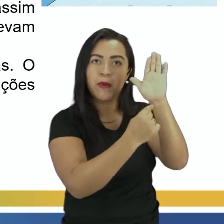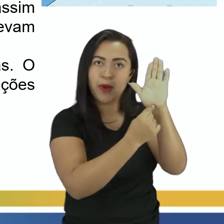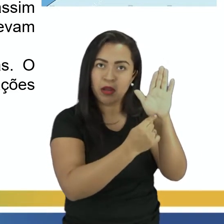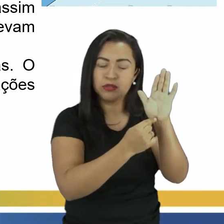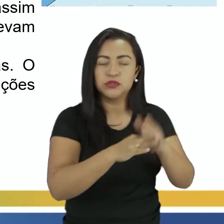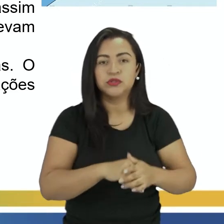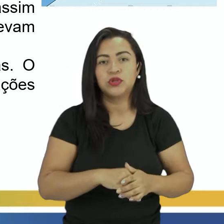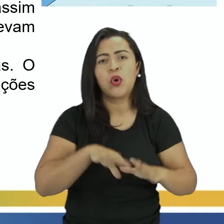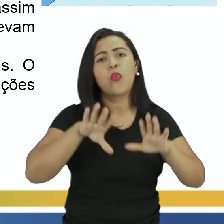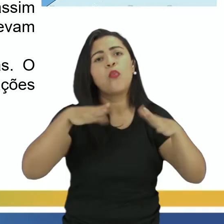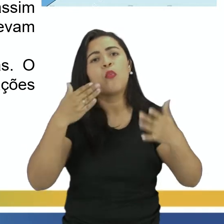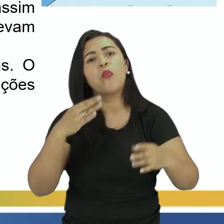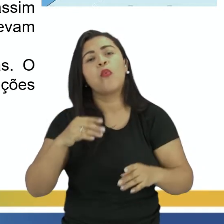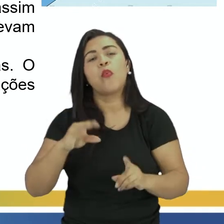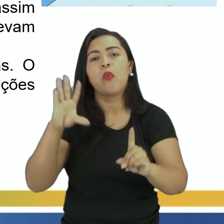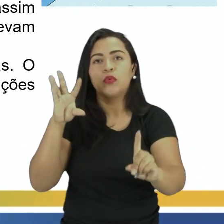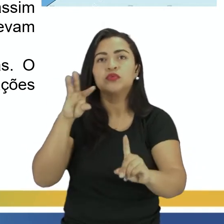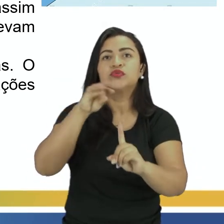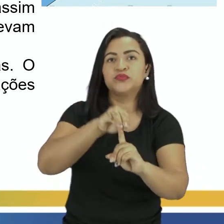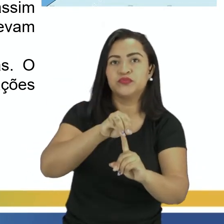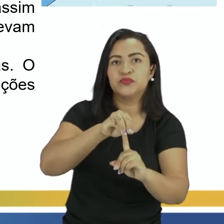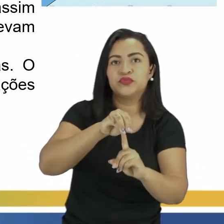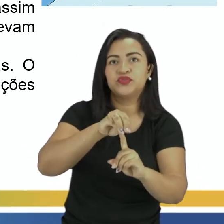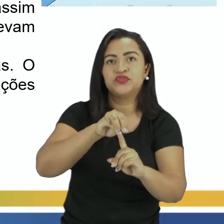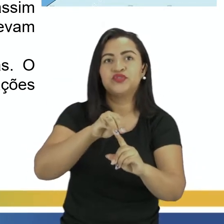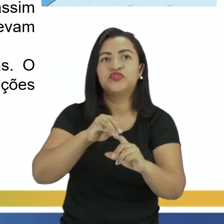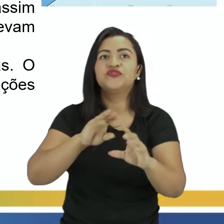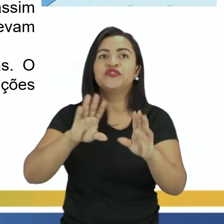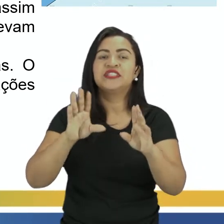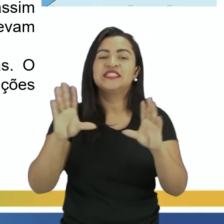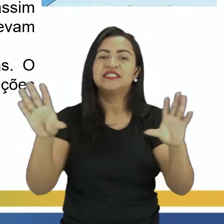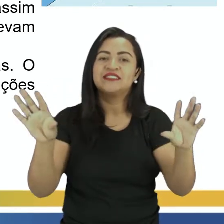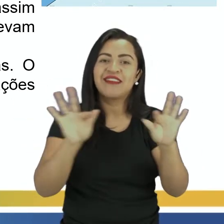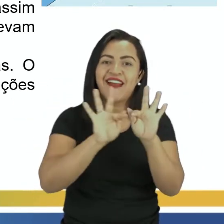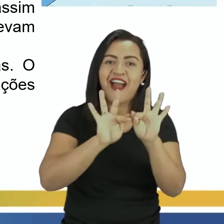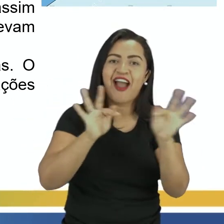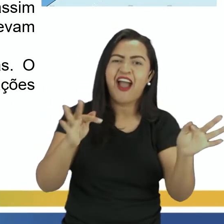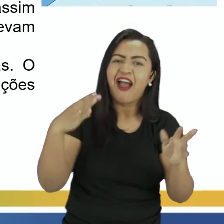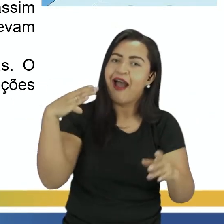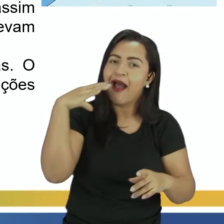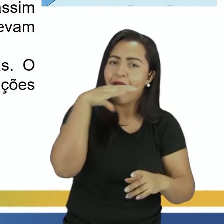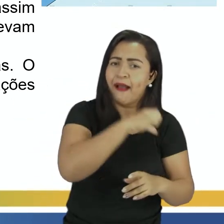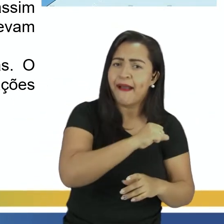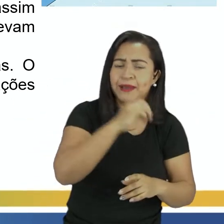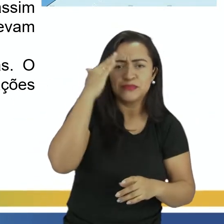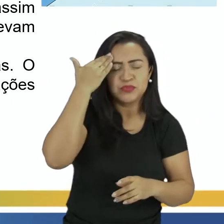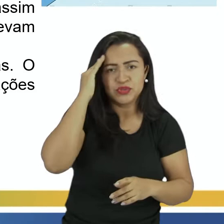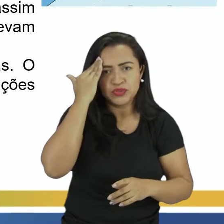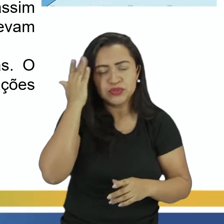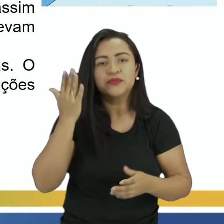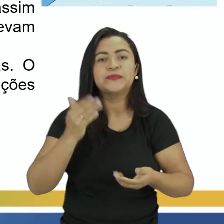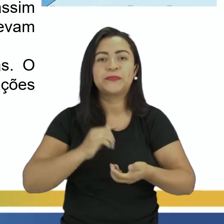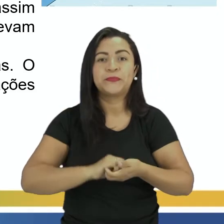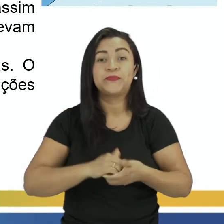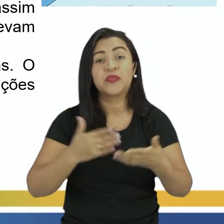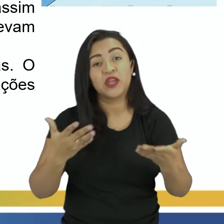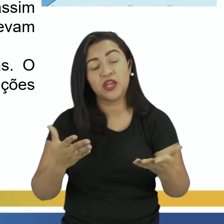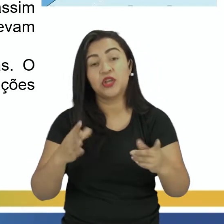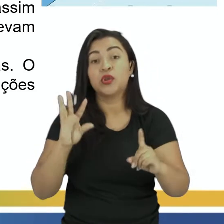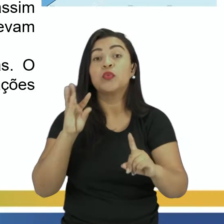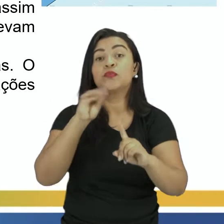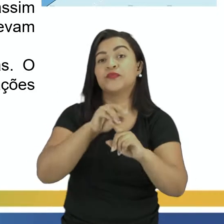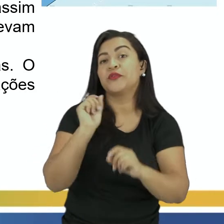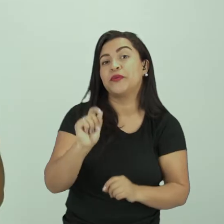a legibilidade e permitir que a sequência de ações seja compreendida rapidamente. Então o foco dele é o